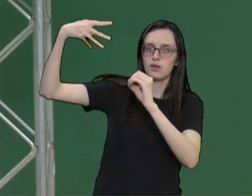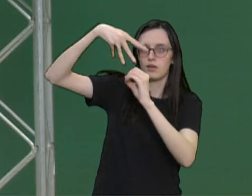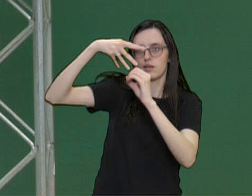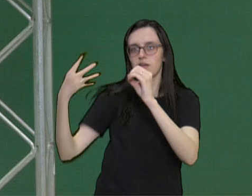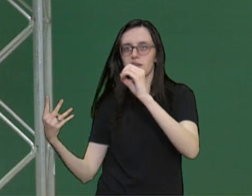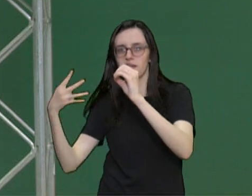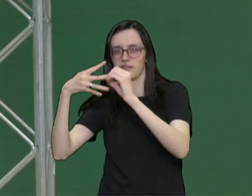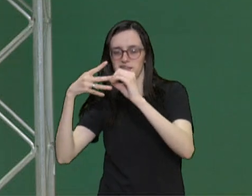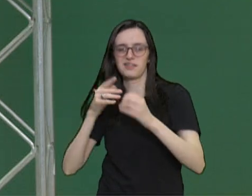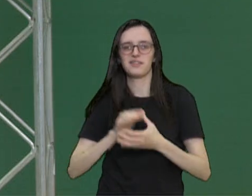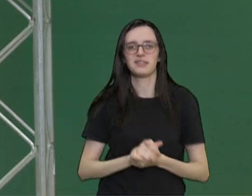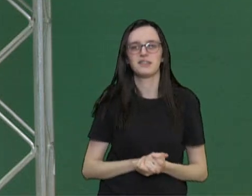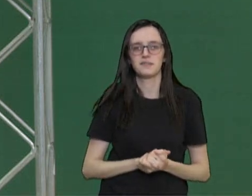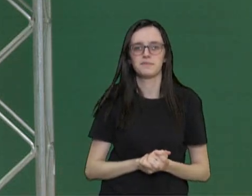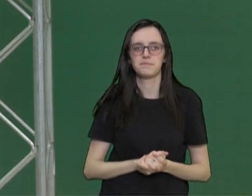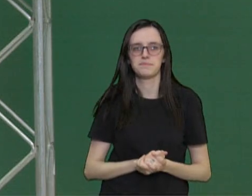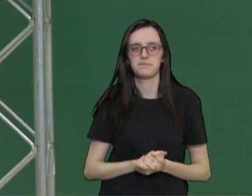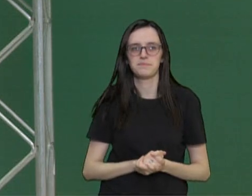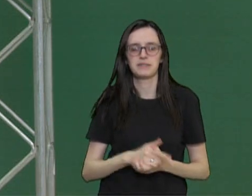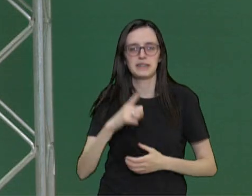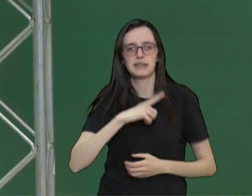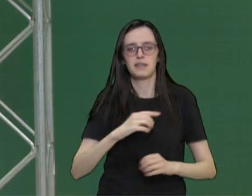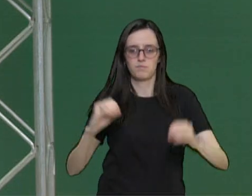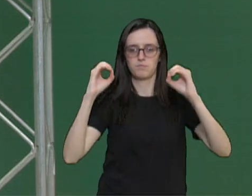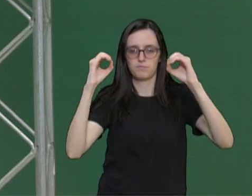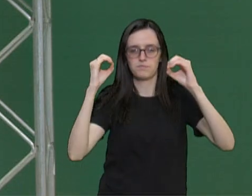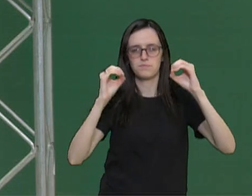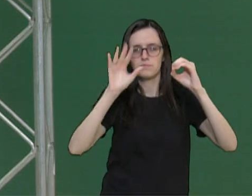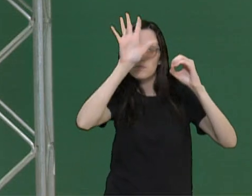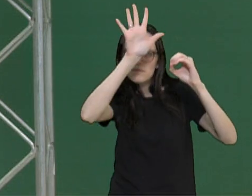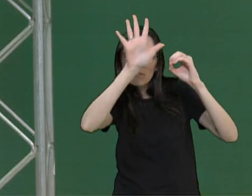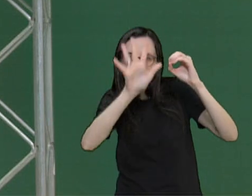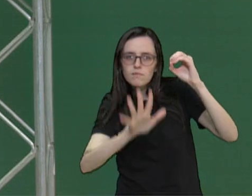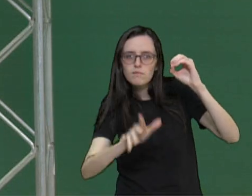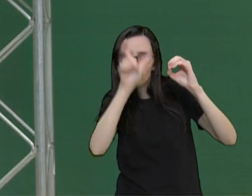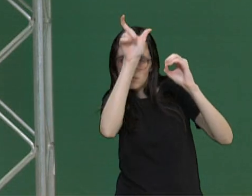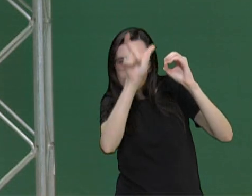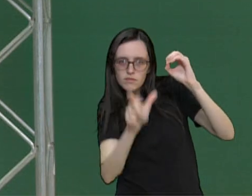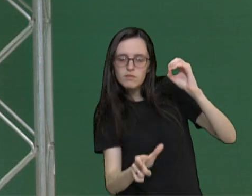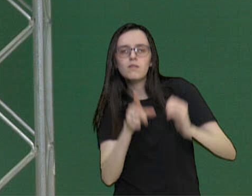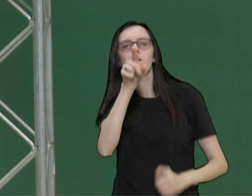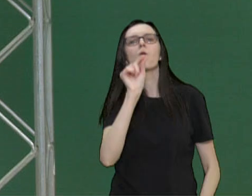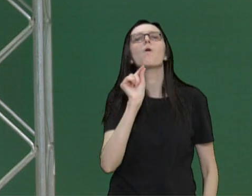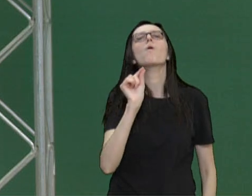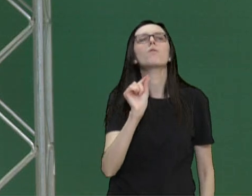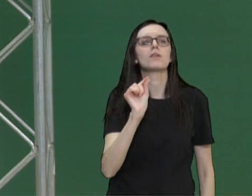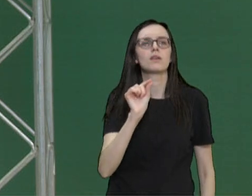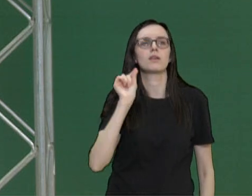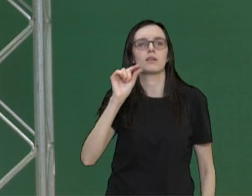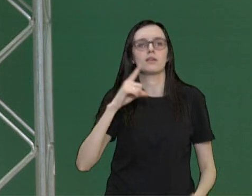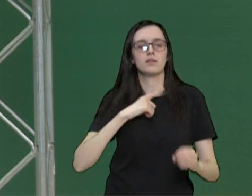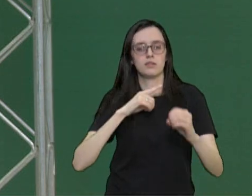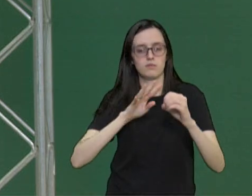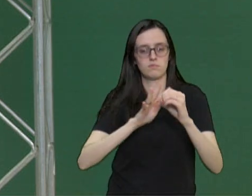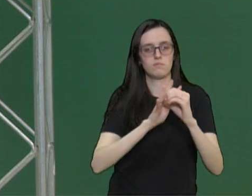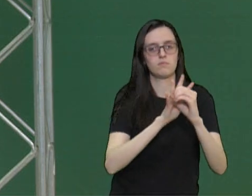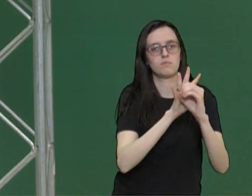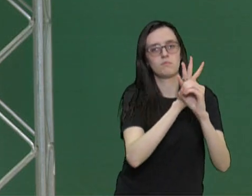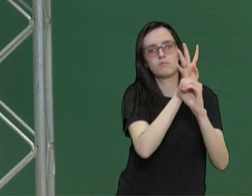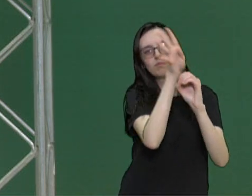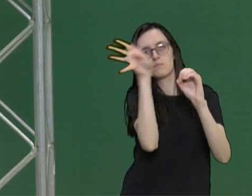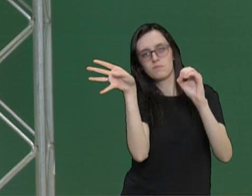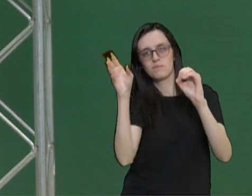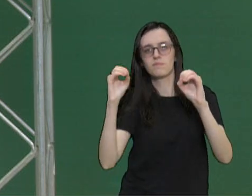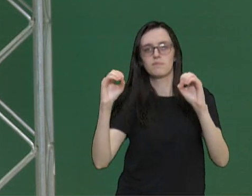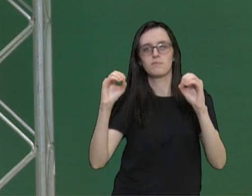seja, entra na carga. Existe uma região entre essas duas cargas que as linhas de campo saem da carga positiva e